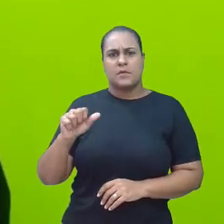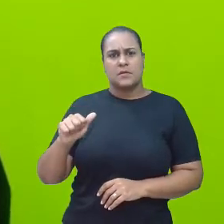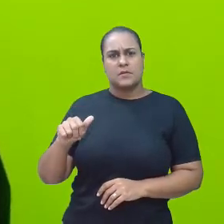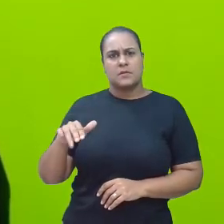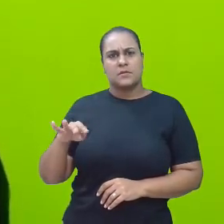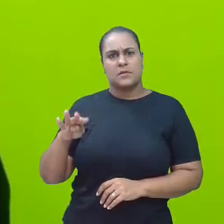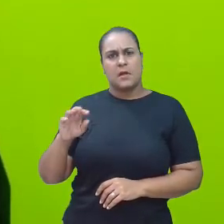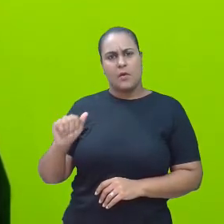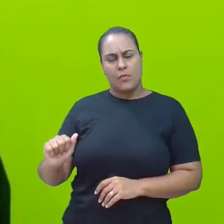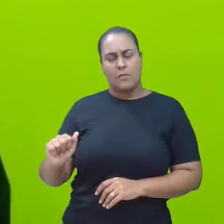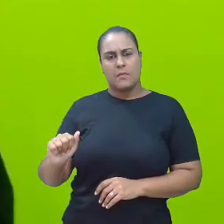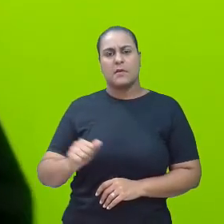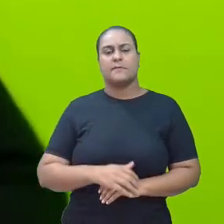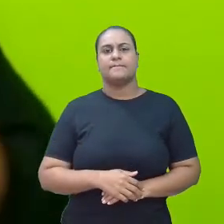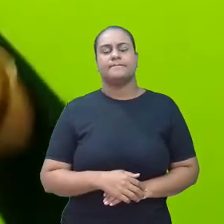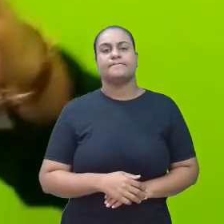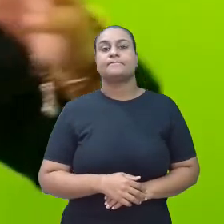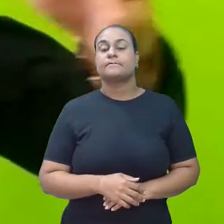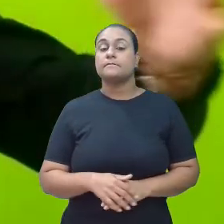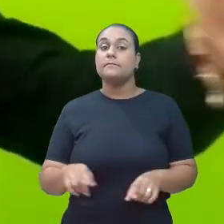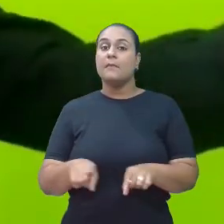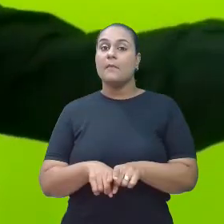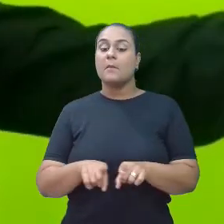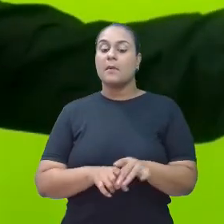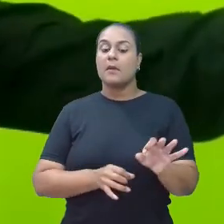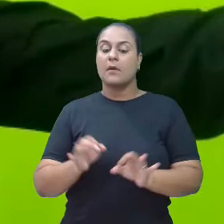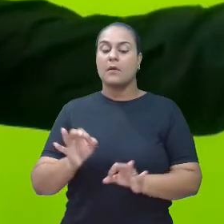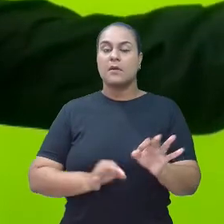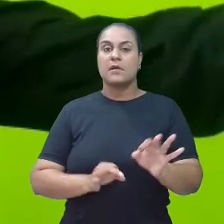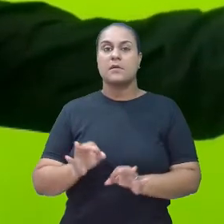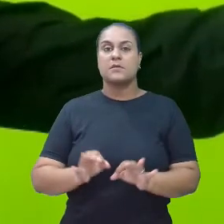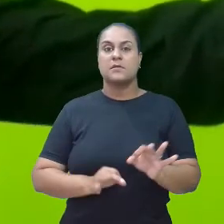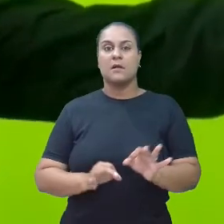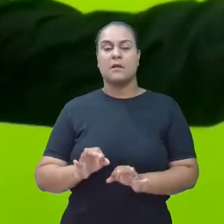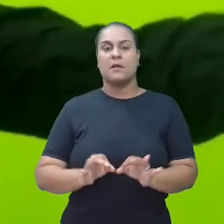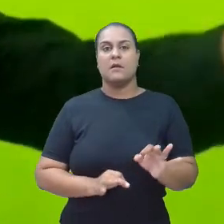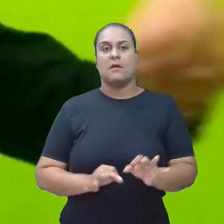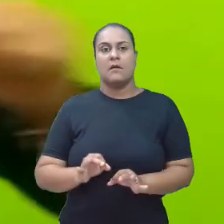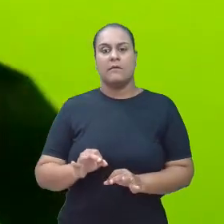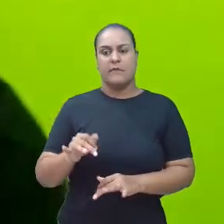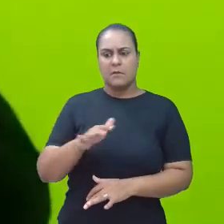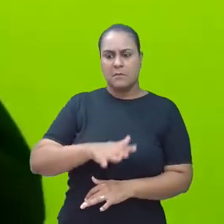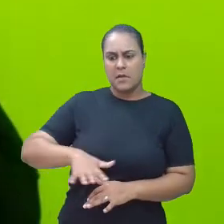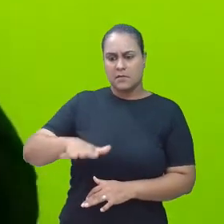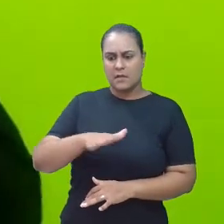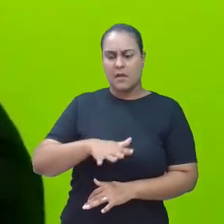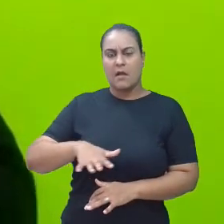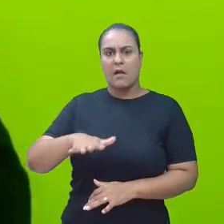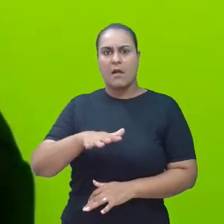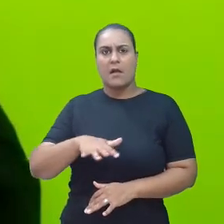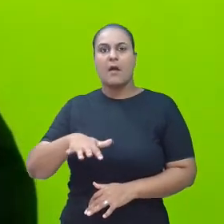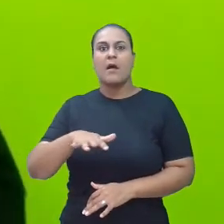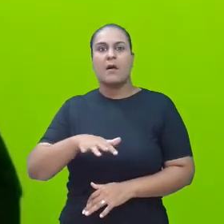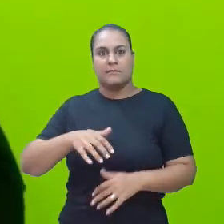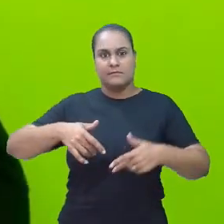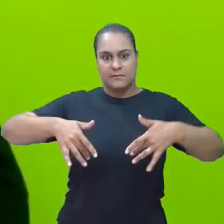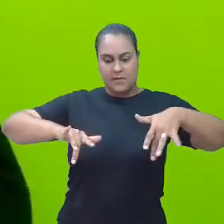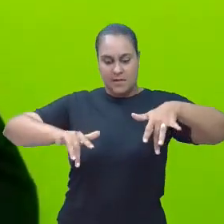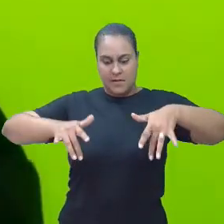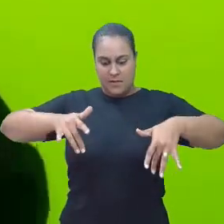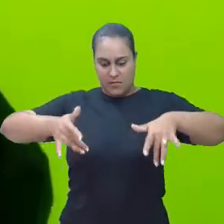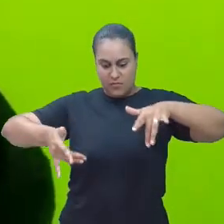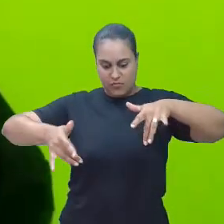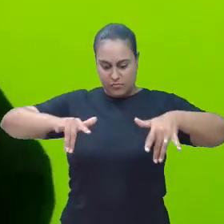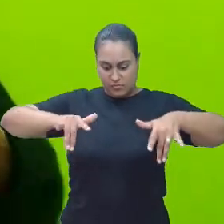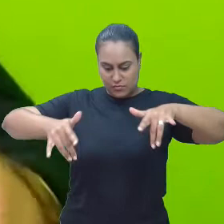visitava. Ele também montava aquela cena, aqueles bonequinhos que se movem ao mesmo tempo,